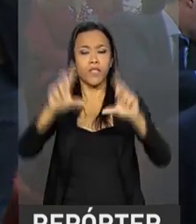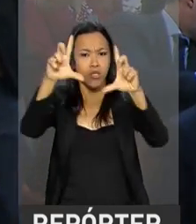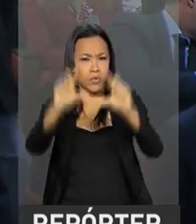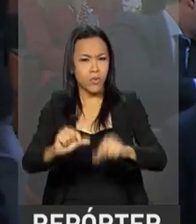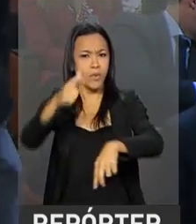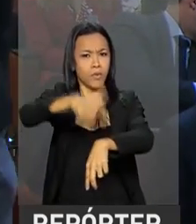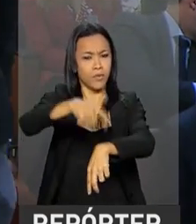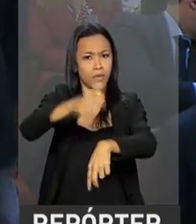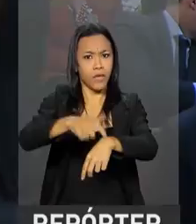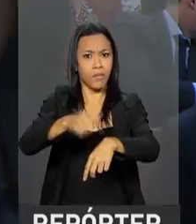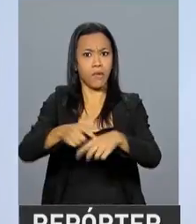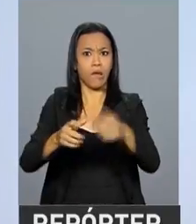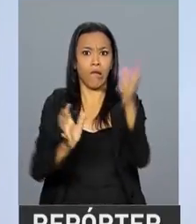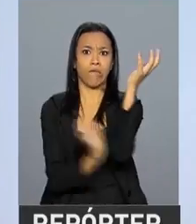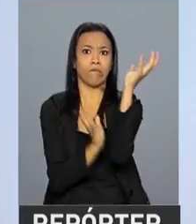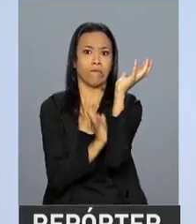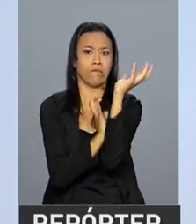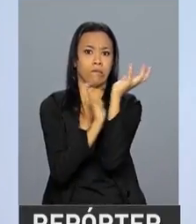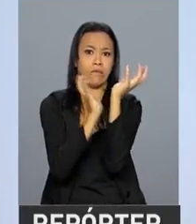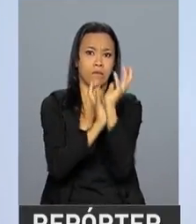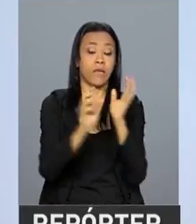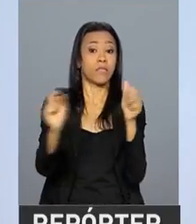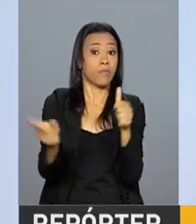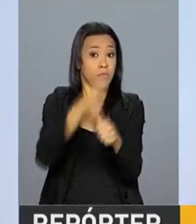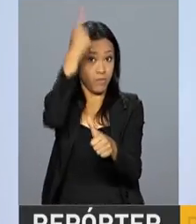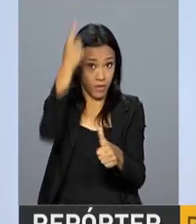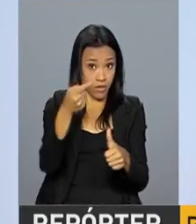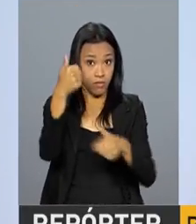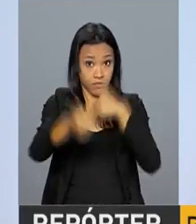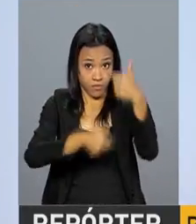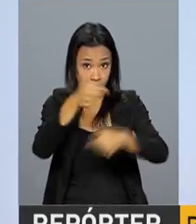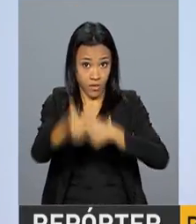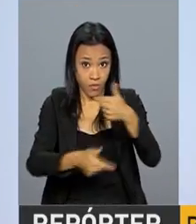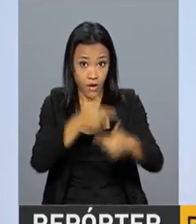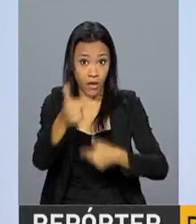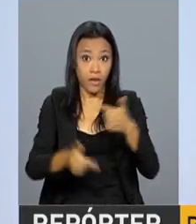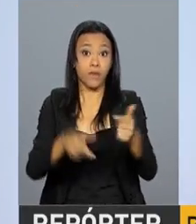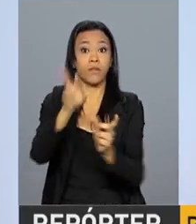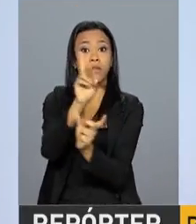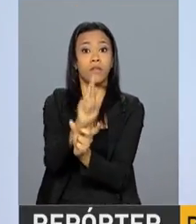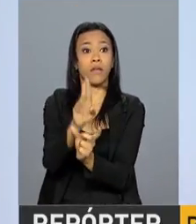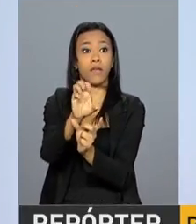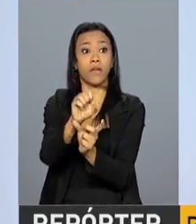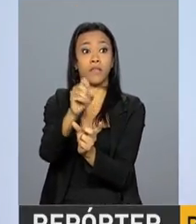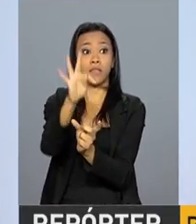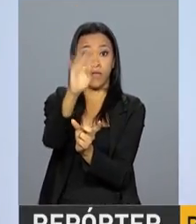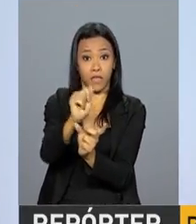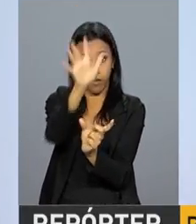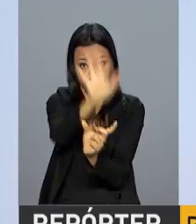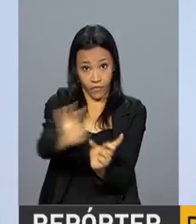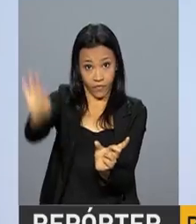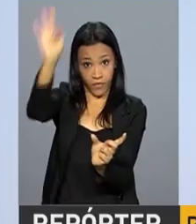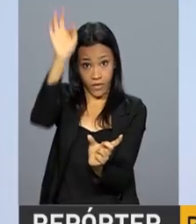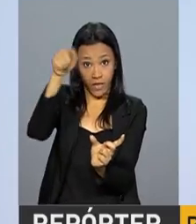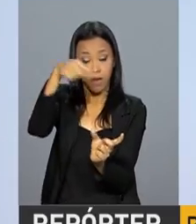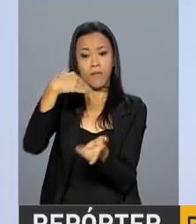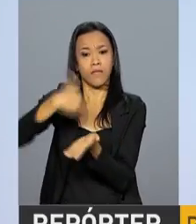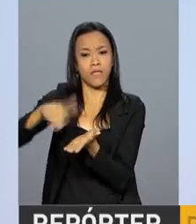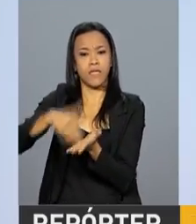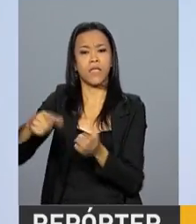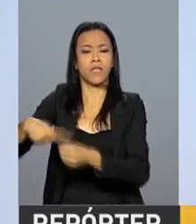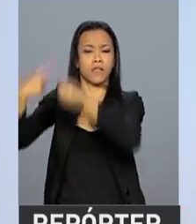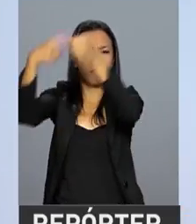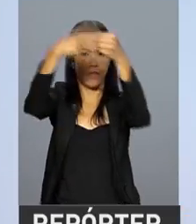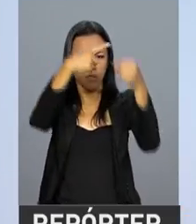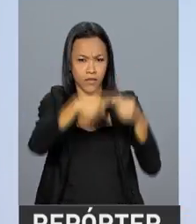tempo perdido com a burocracia. Essa primeira iniciativa da Receita Federal do Brasil, das secretarias